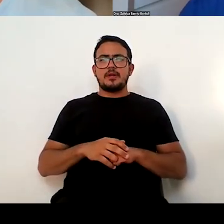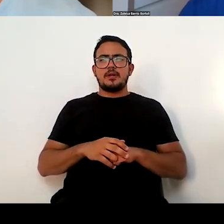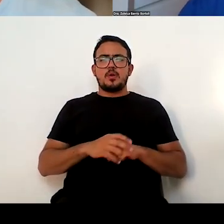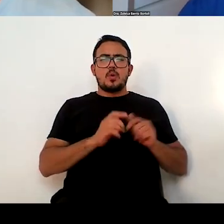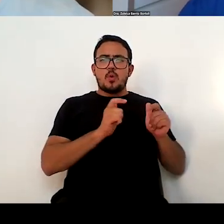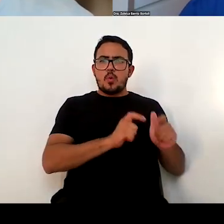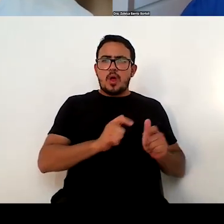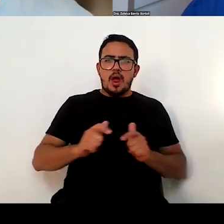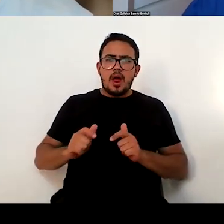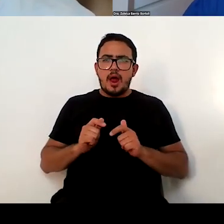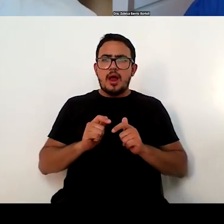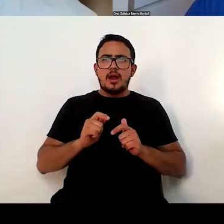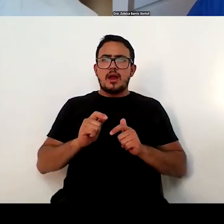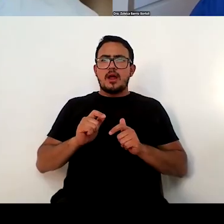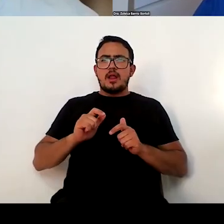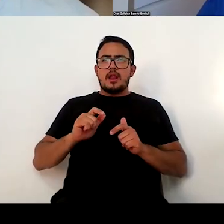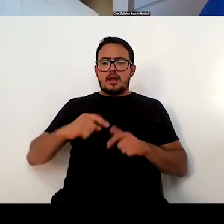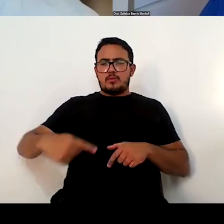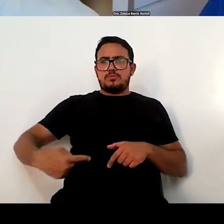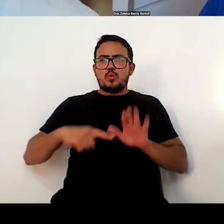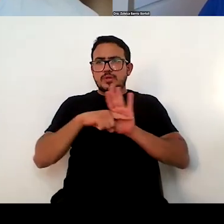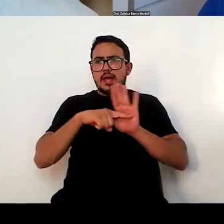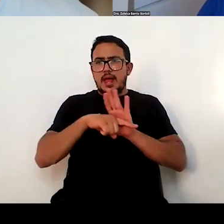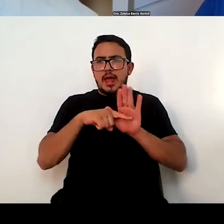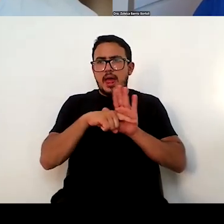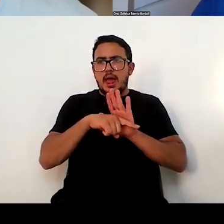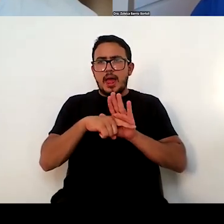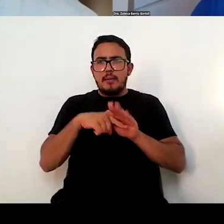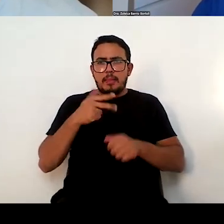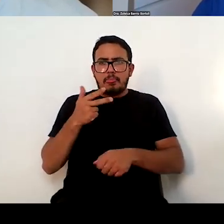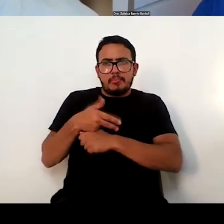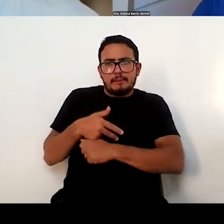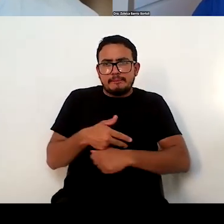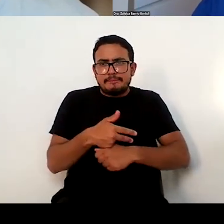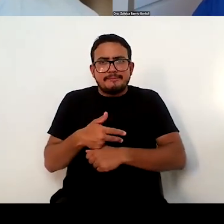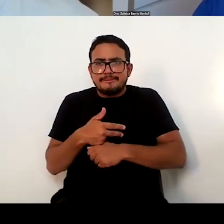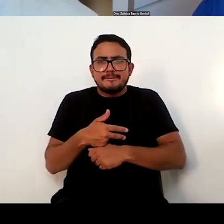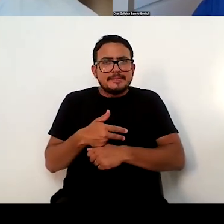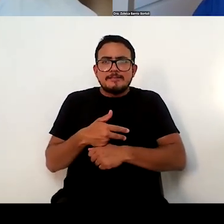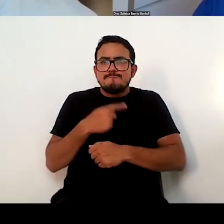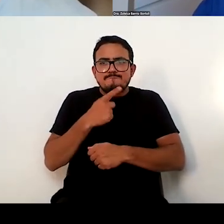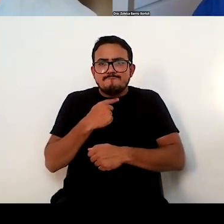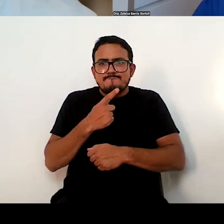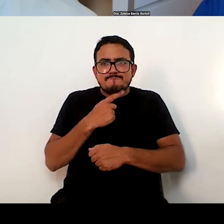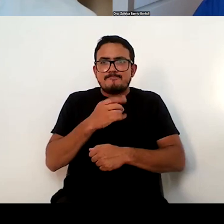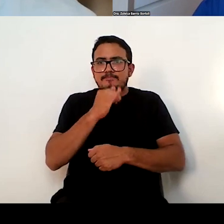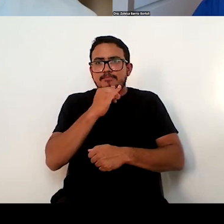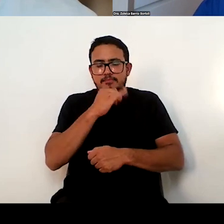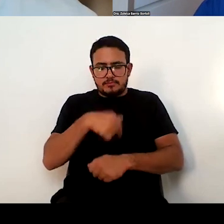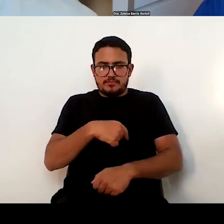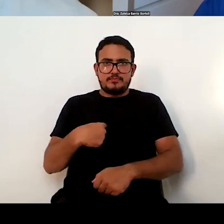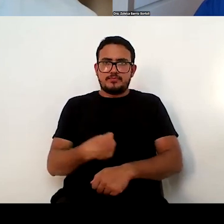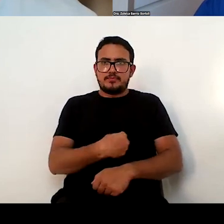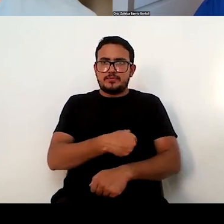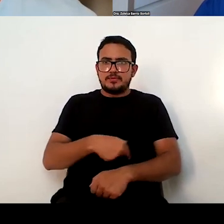os endoscópios não chegam, tá? Então, por exemplo, intestino delgado, a gente tem uma dificuldade muito grande de chegar no intestino